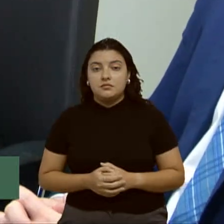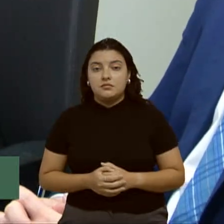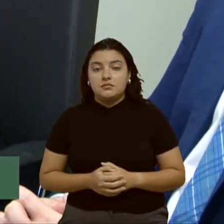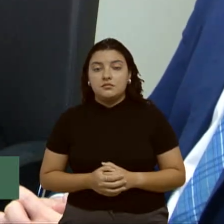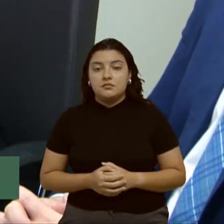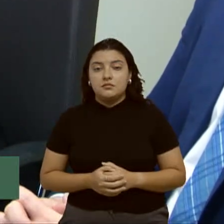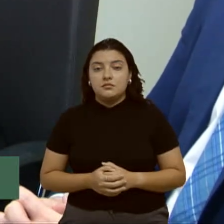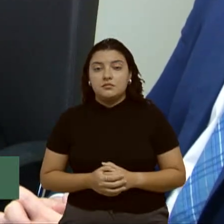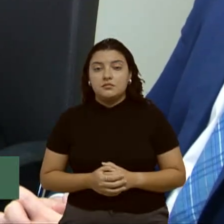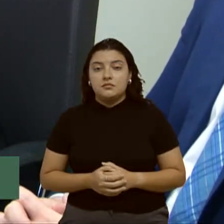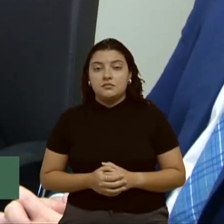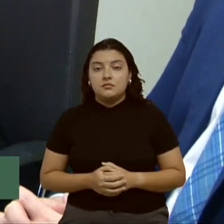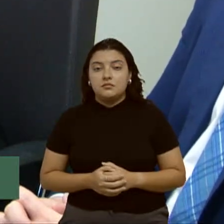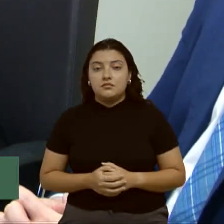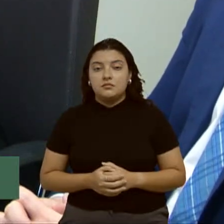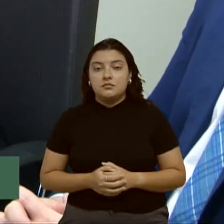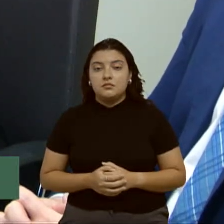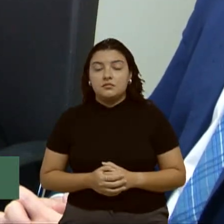coordenador